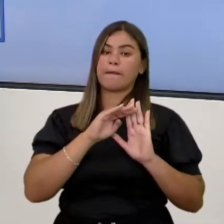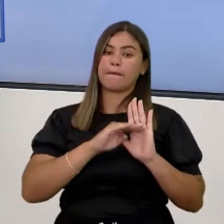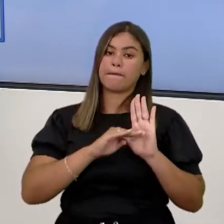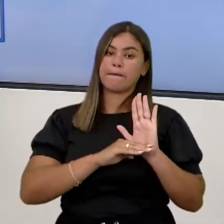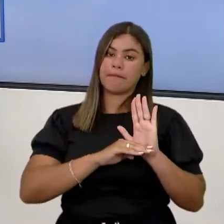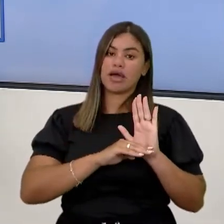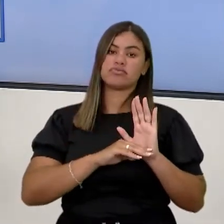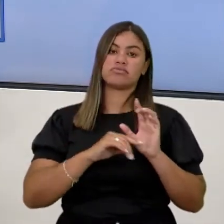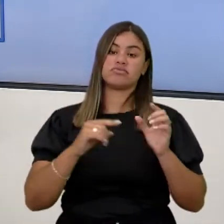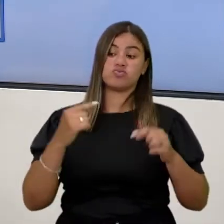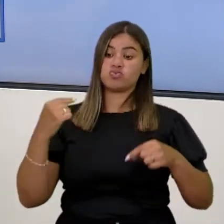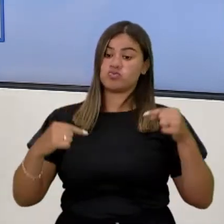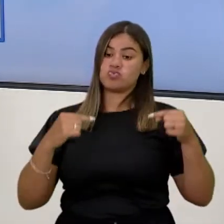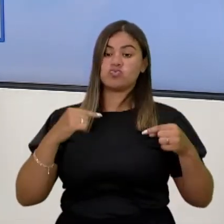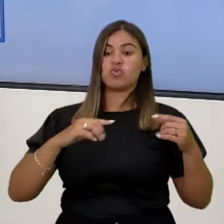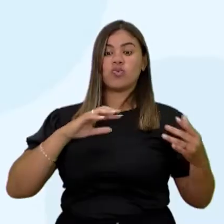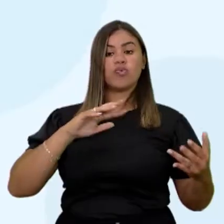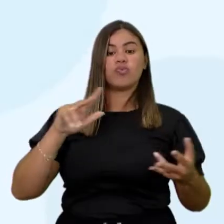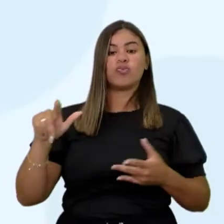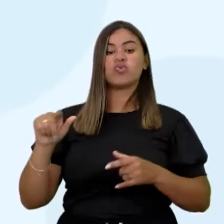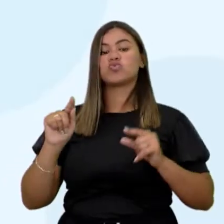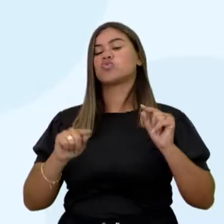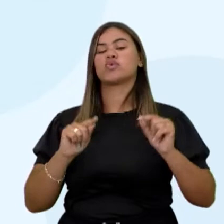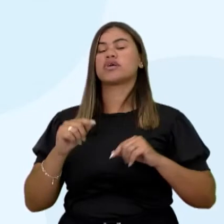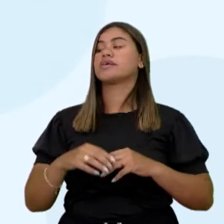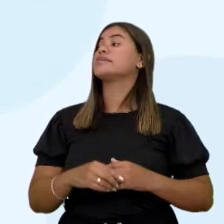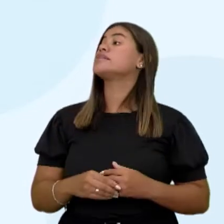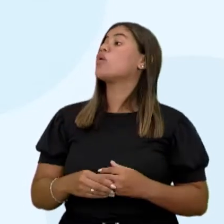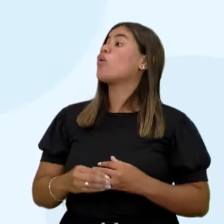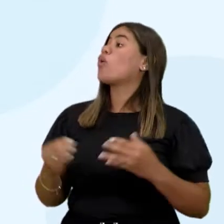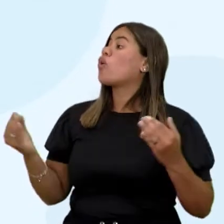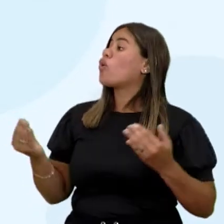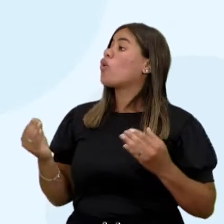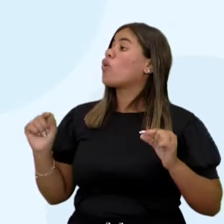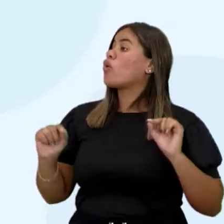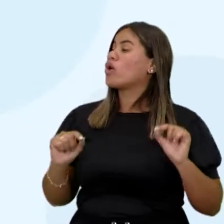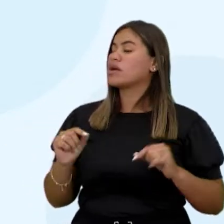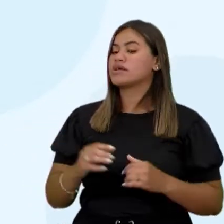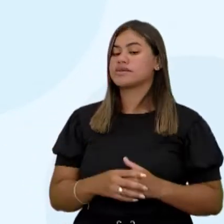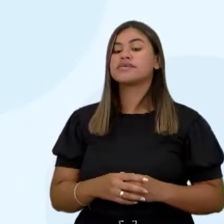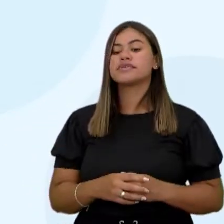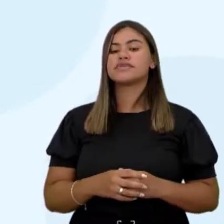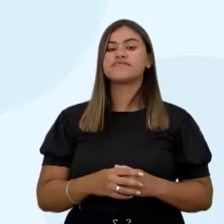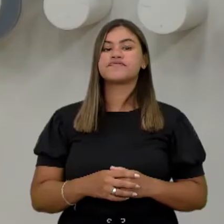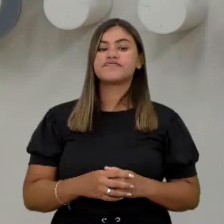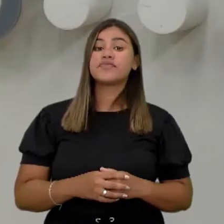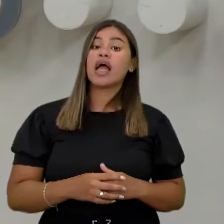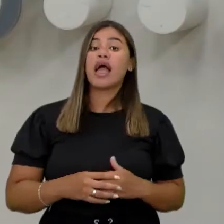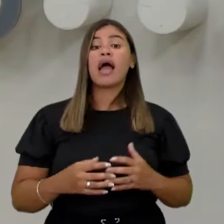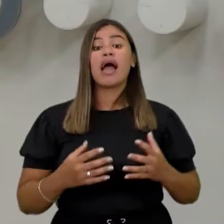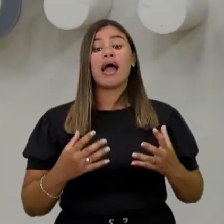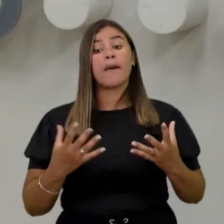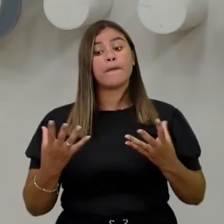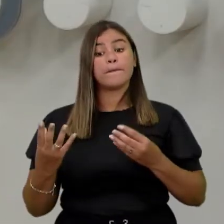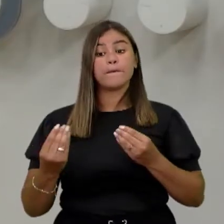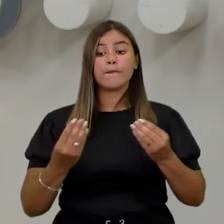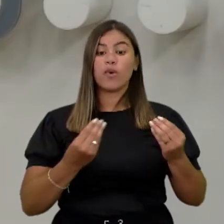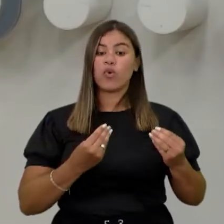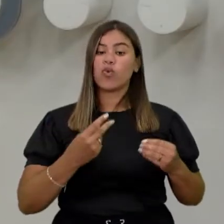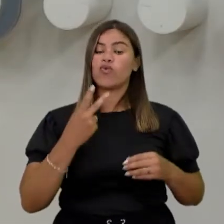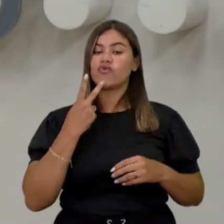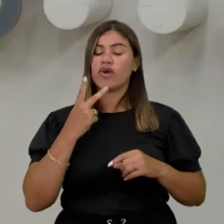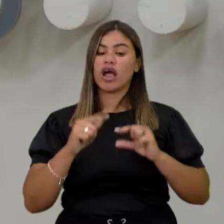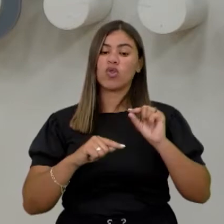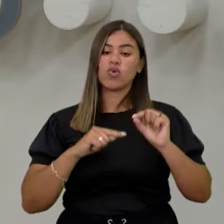mundo. Então, vamos lá. Qual é o principal assunto no noticiário hoje? O que eu vi aqui, a maioria, não são todas, tá? Estou olhando várias aqui,